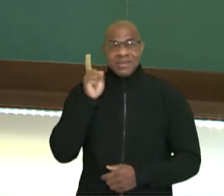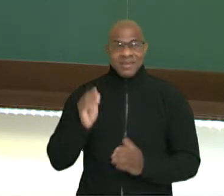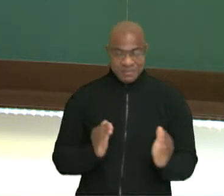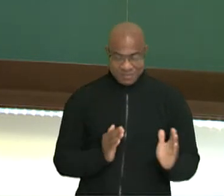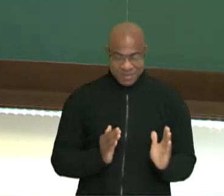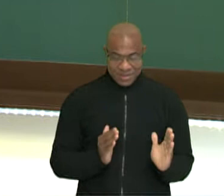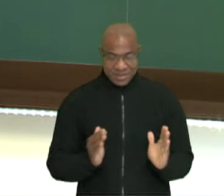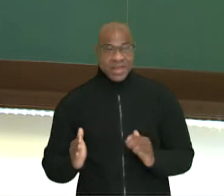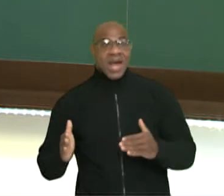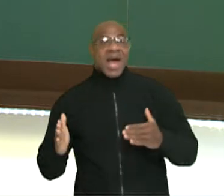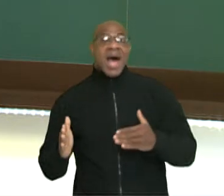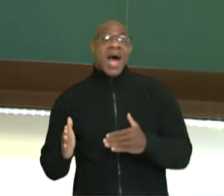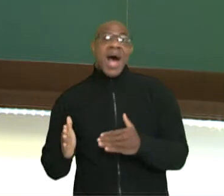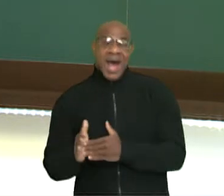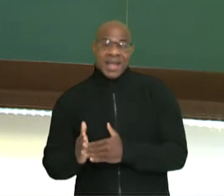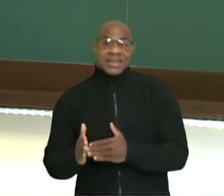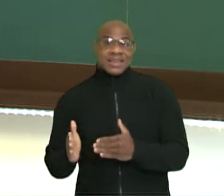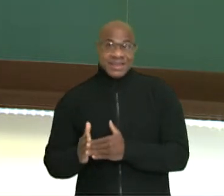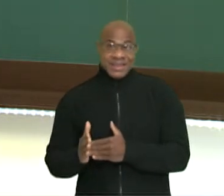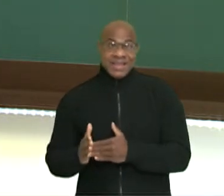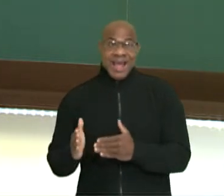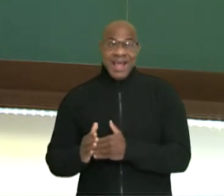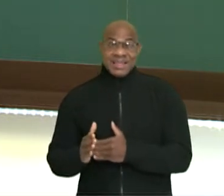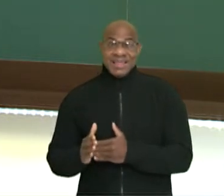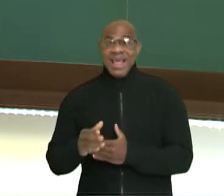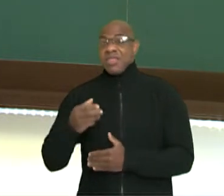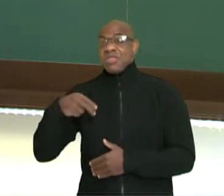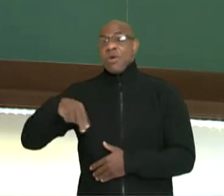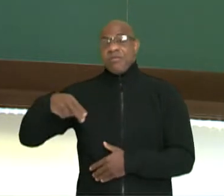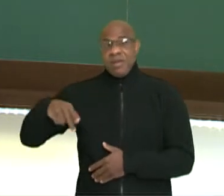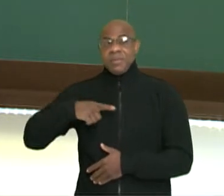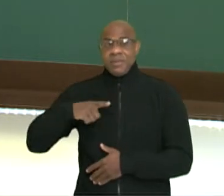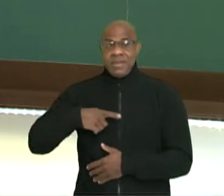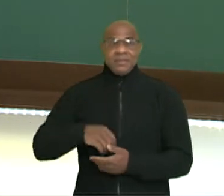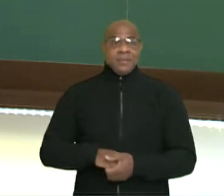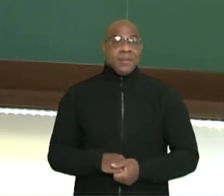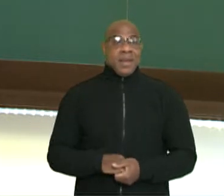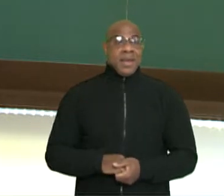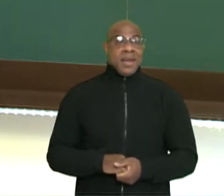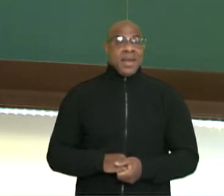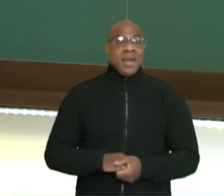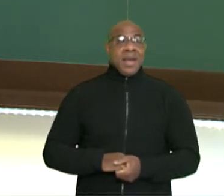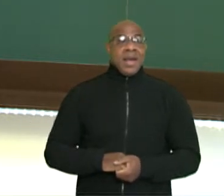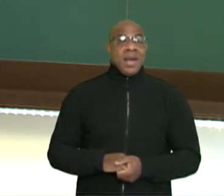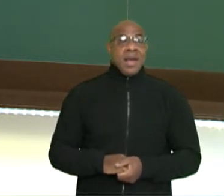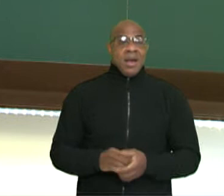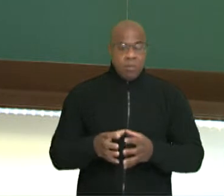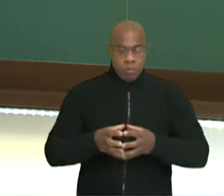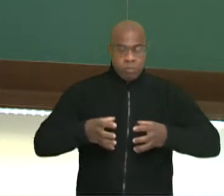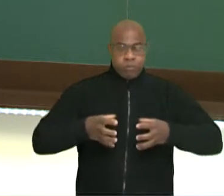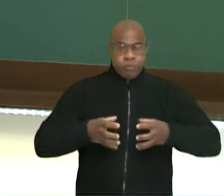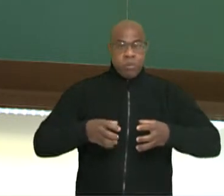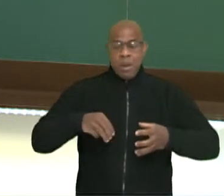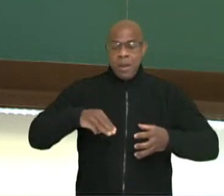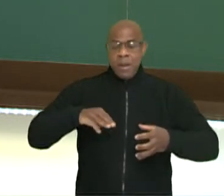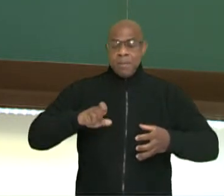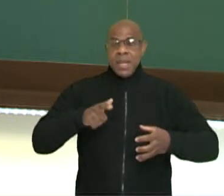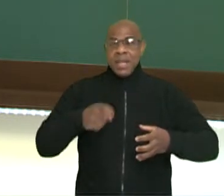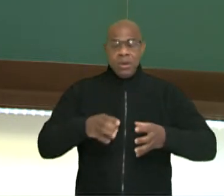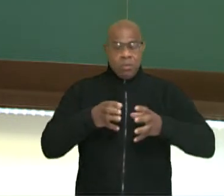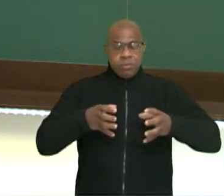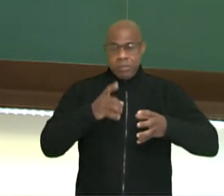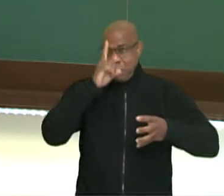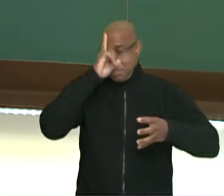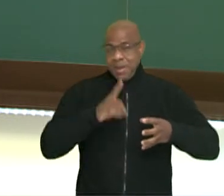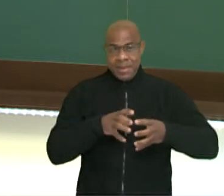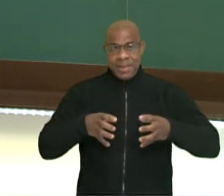Até novembro tem a safra da laranja. Melão também, ó, de setembro até janeiro.